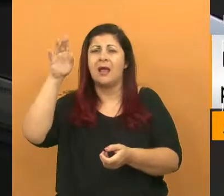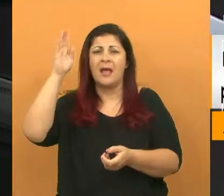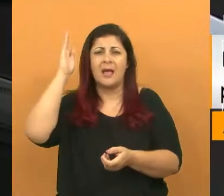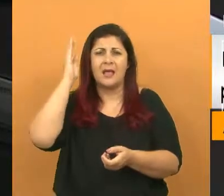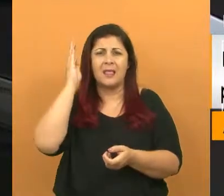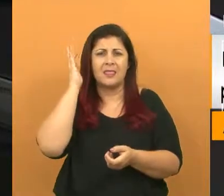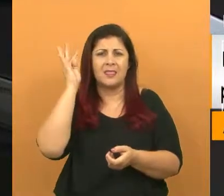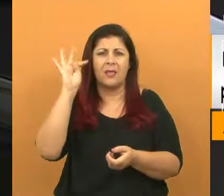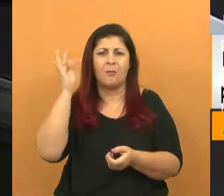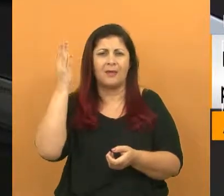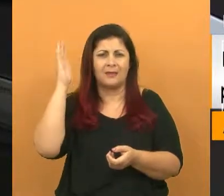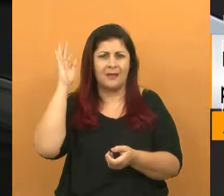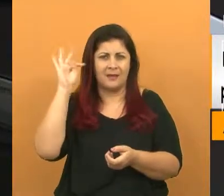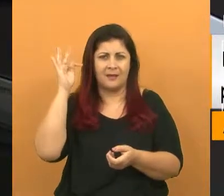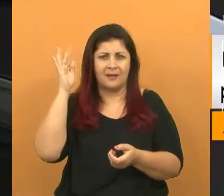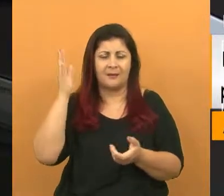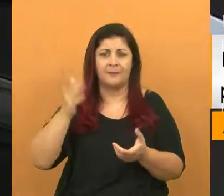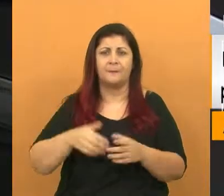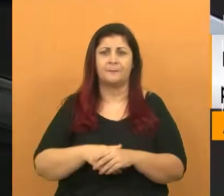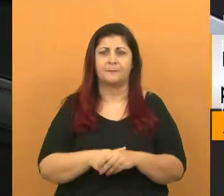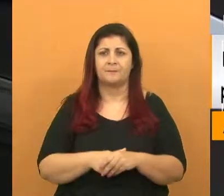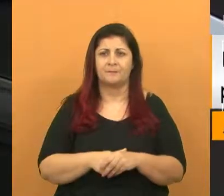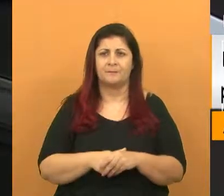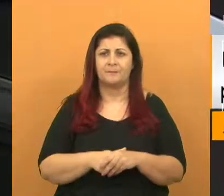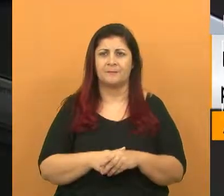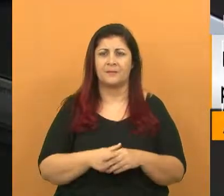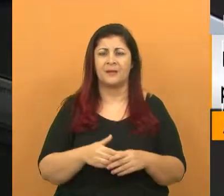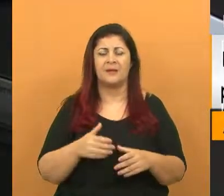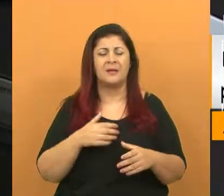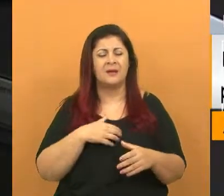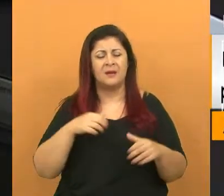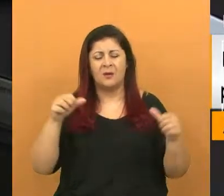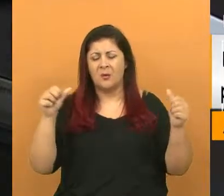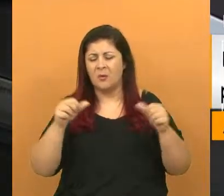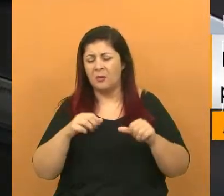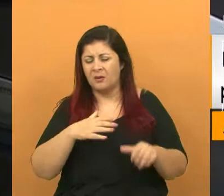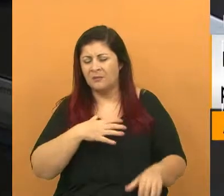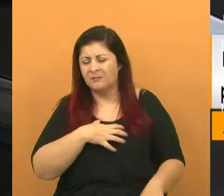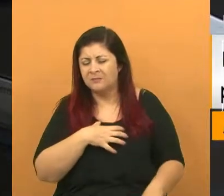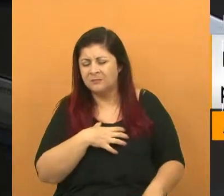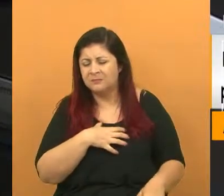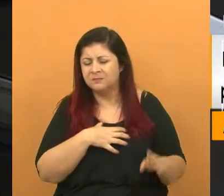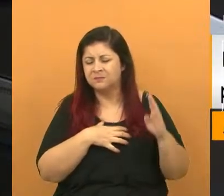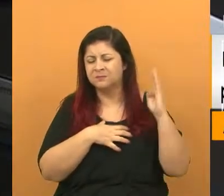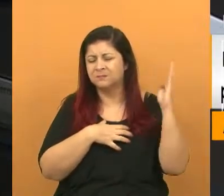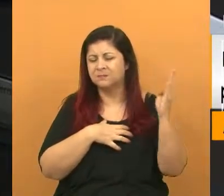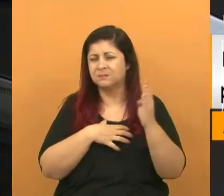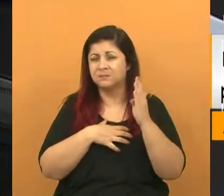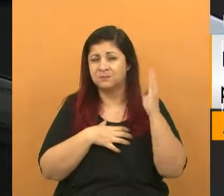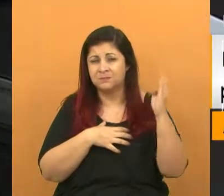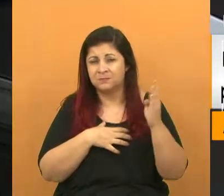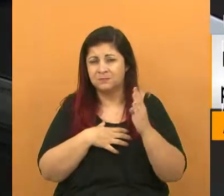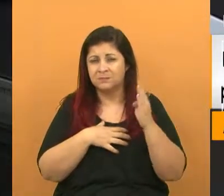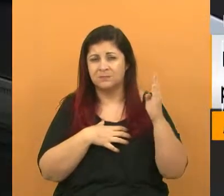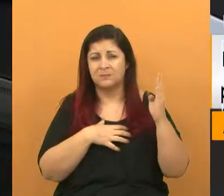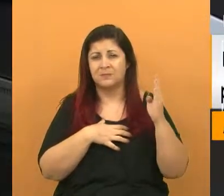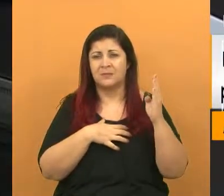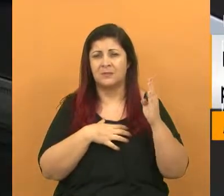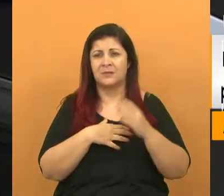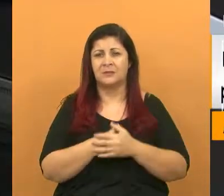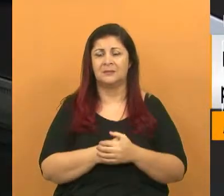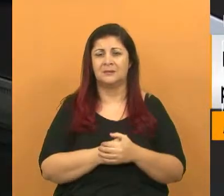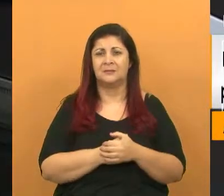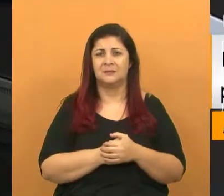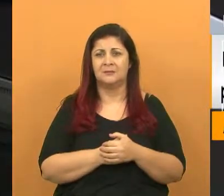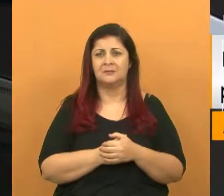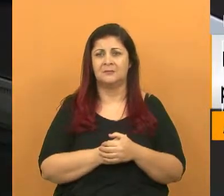Gente, quimioterapia não é brincadeira. É o mal-estar que provoca o pós-quime, né? Quer